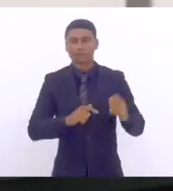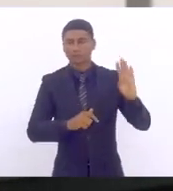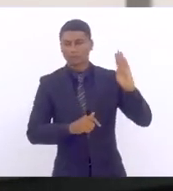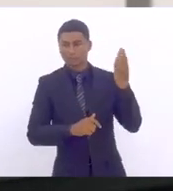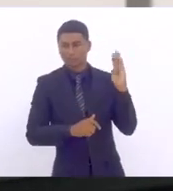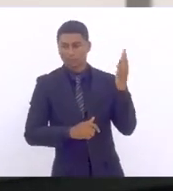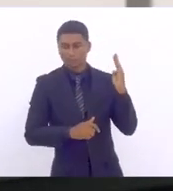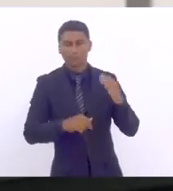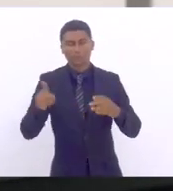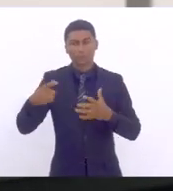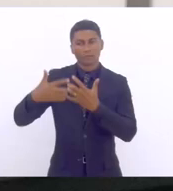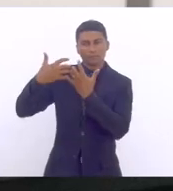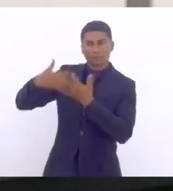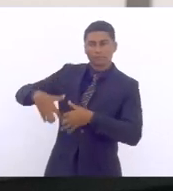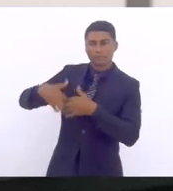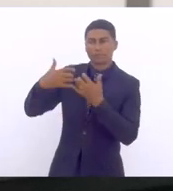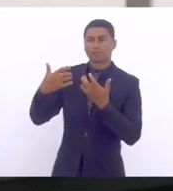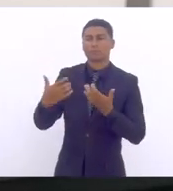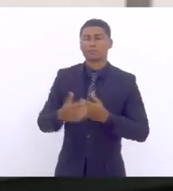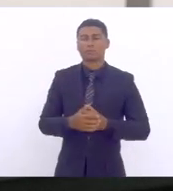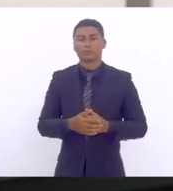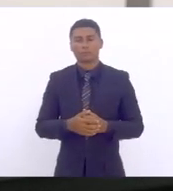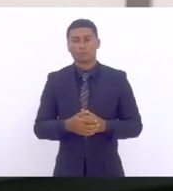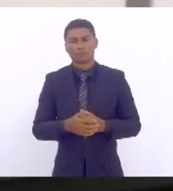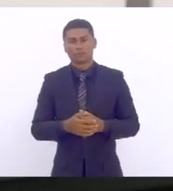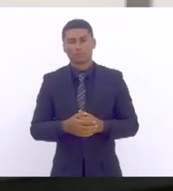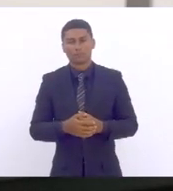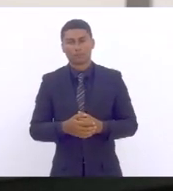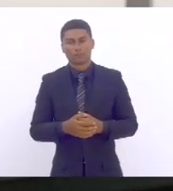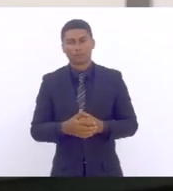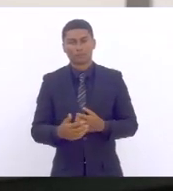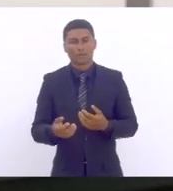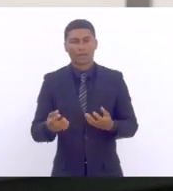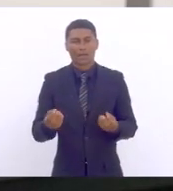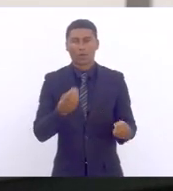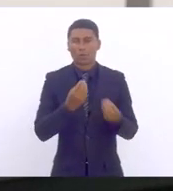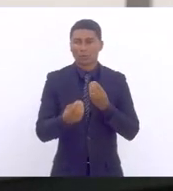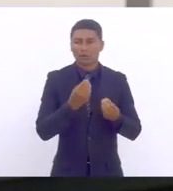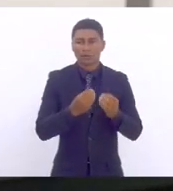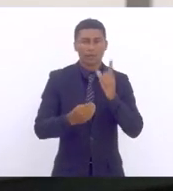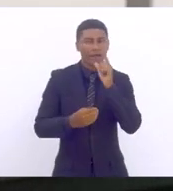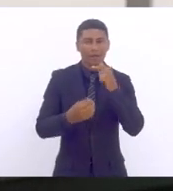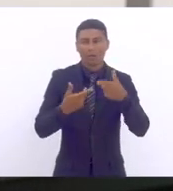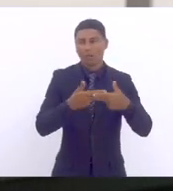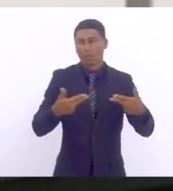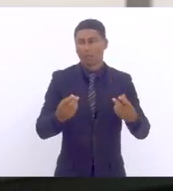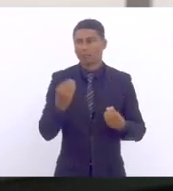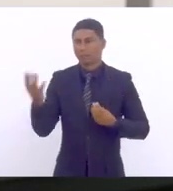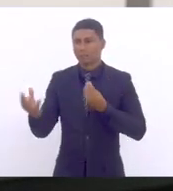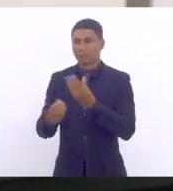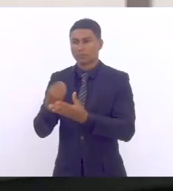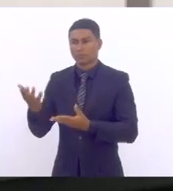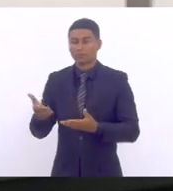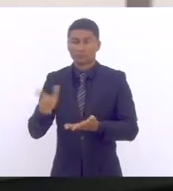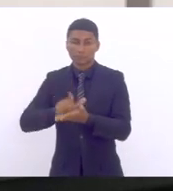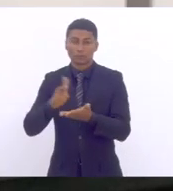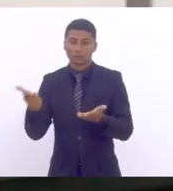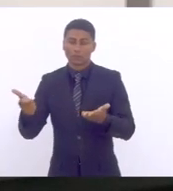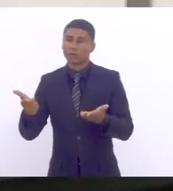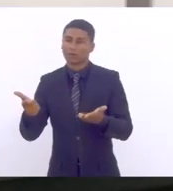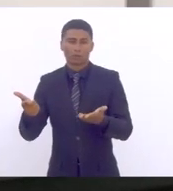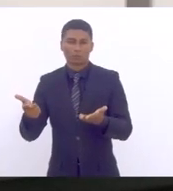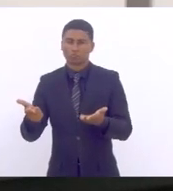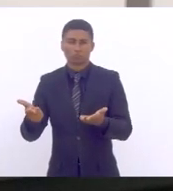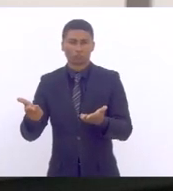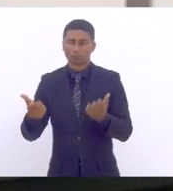Fomos nós, entendeu? Quantidade enorme tanto de alimentos, de água, isso aí a mídia não adora, mas briga,